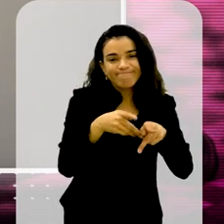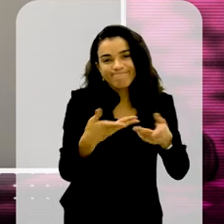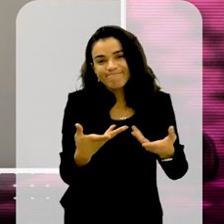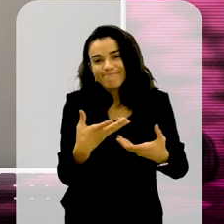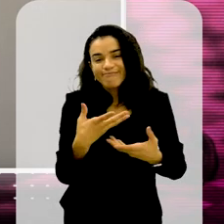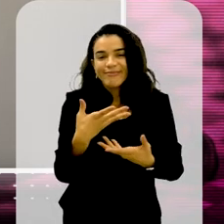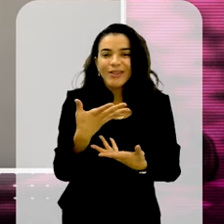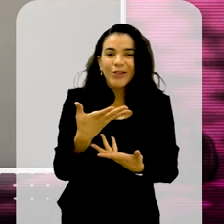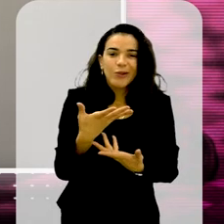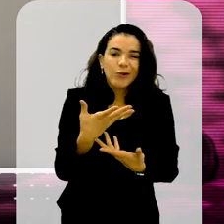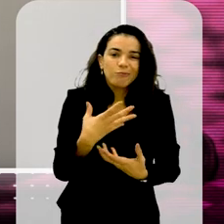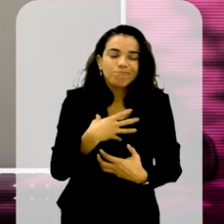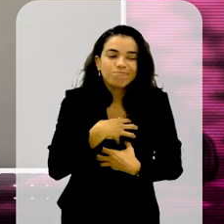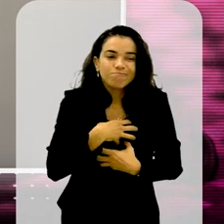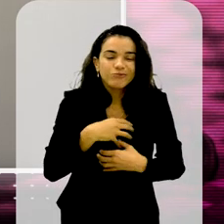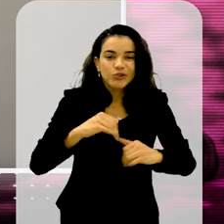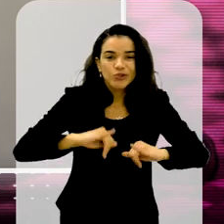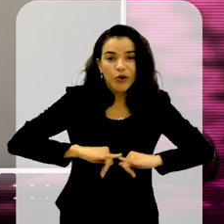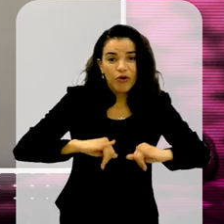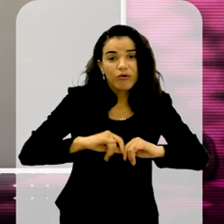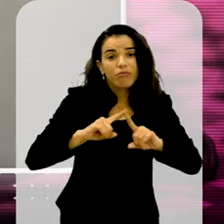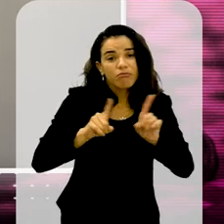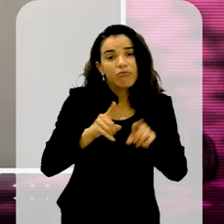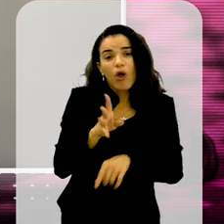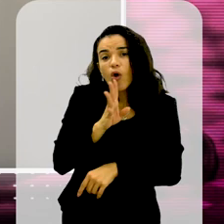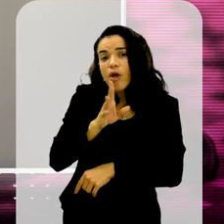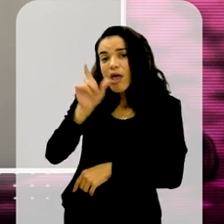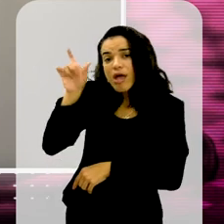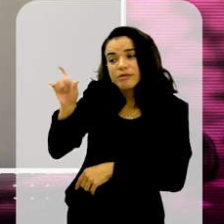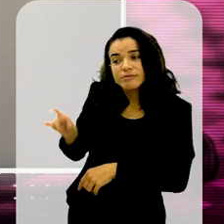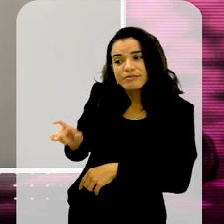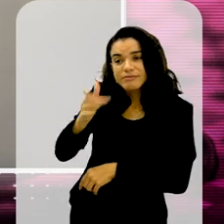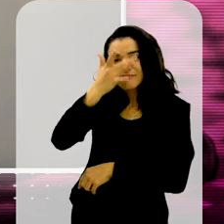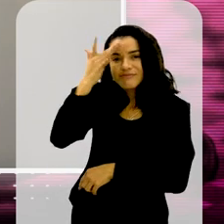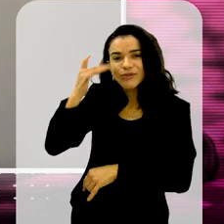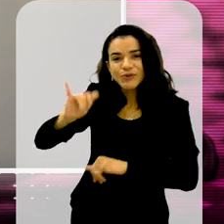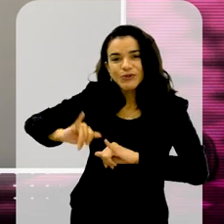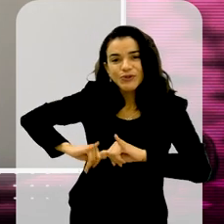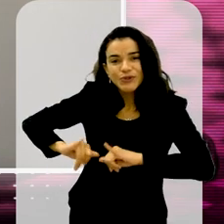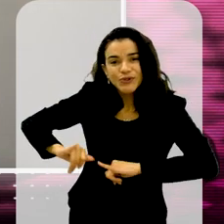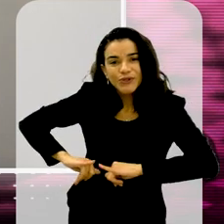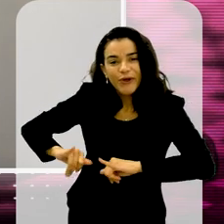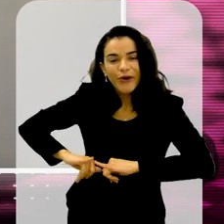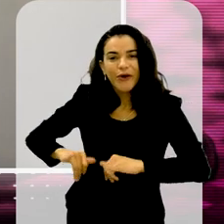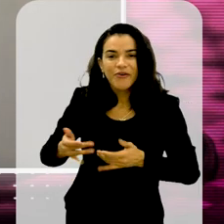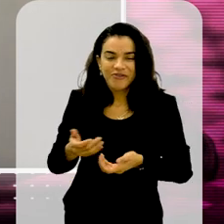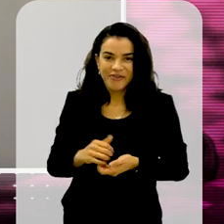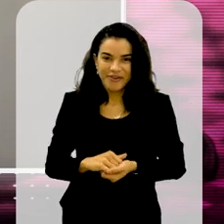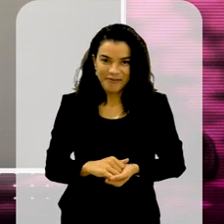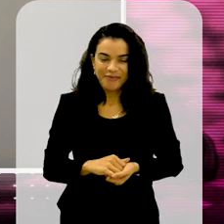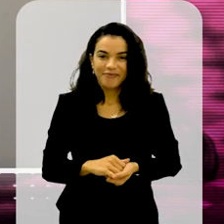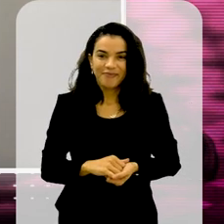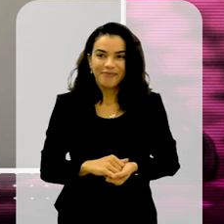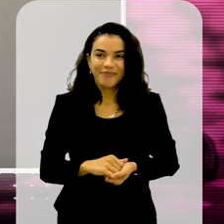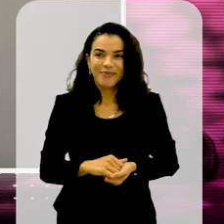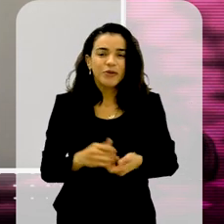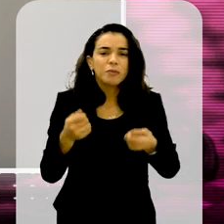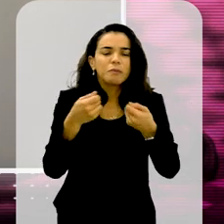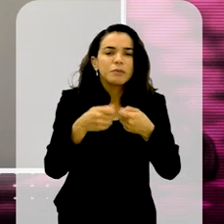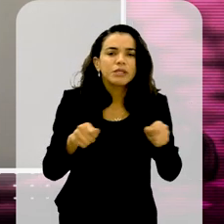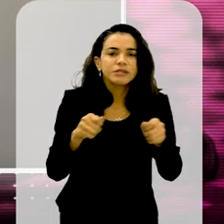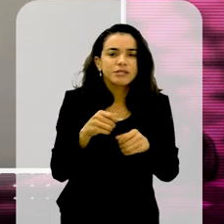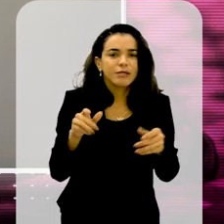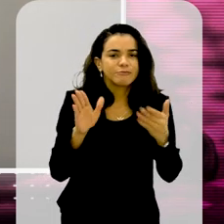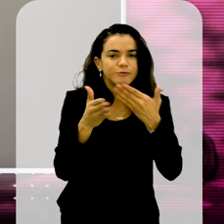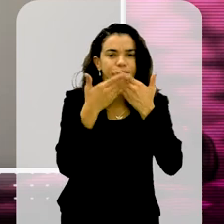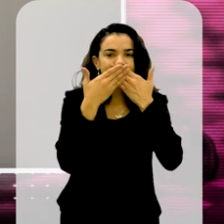identifique com esse crime, mas conhece alguém, percebe alguém. E acredito que não é para